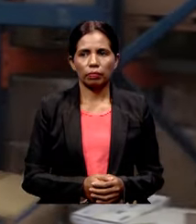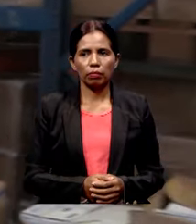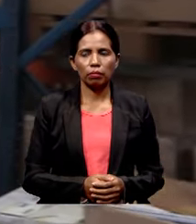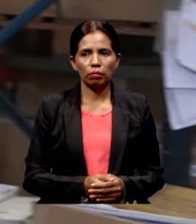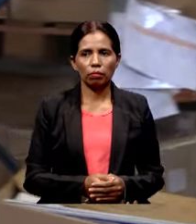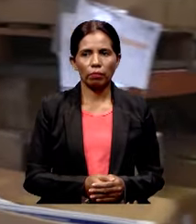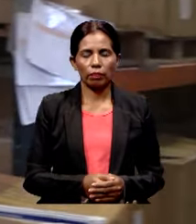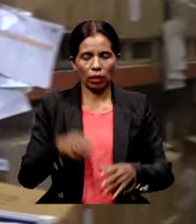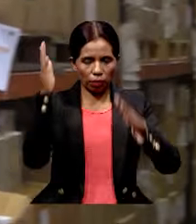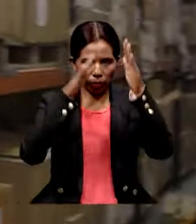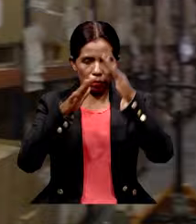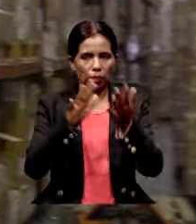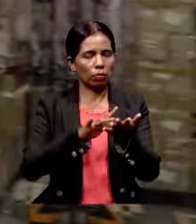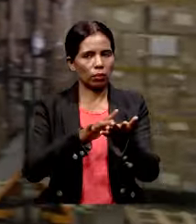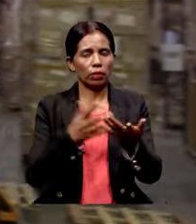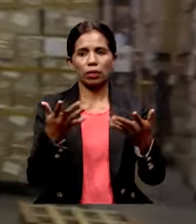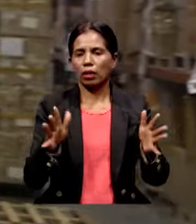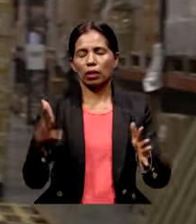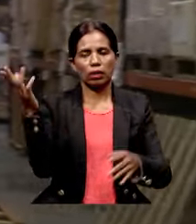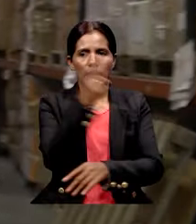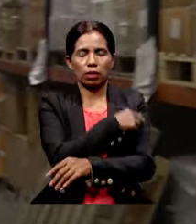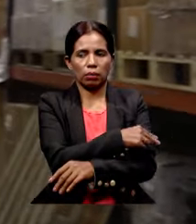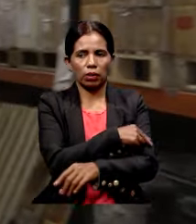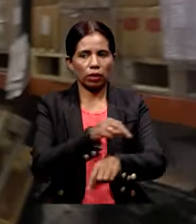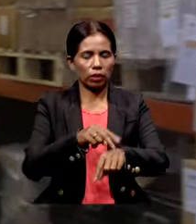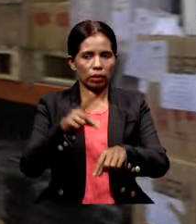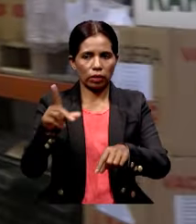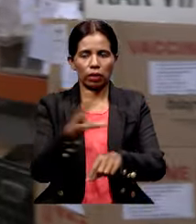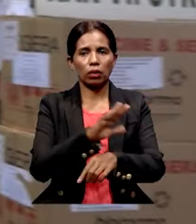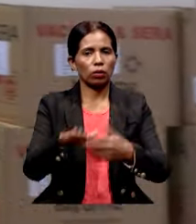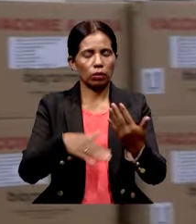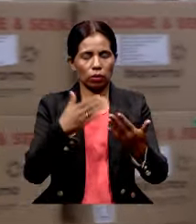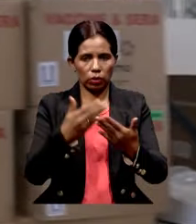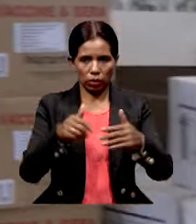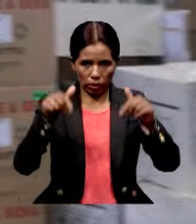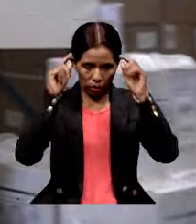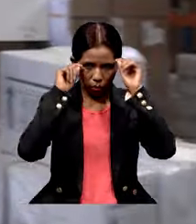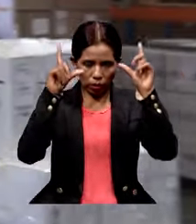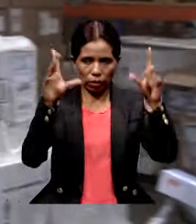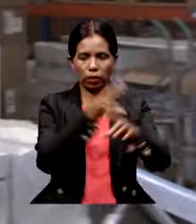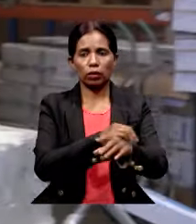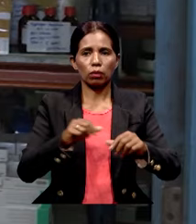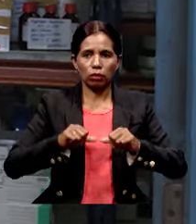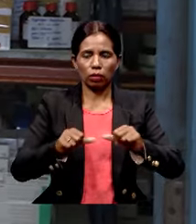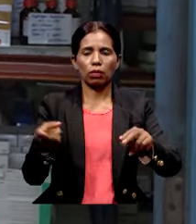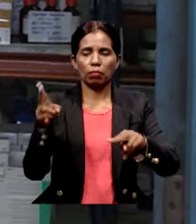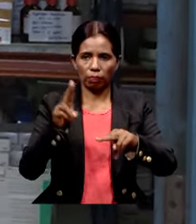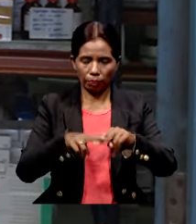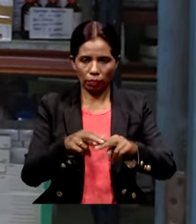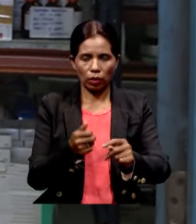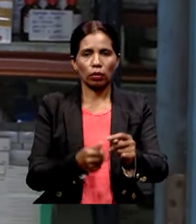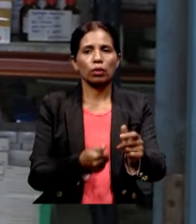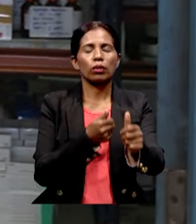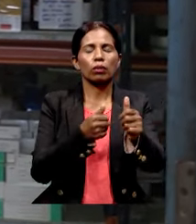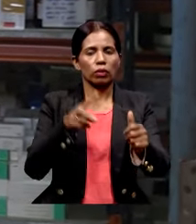Durante ne problema menos sa Moruk e Hospital Nacional, centro no posto saúde Sira e a território nacional continua aumenta. No neto ir